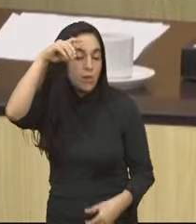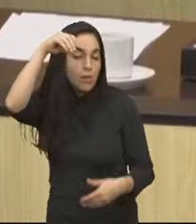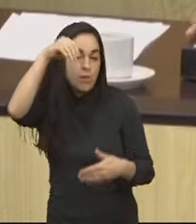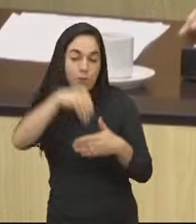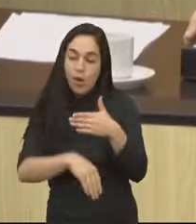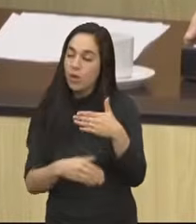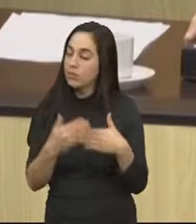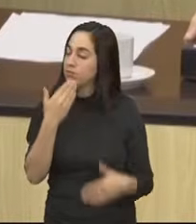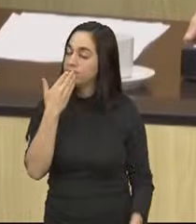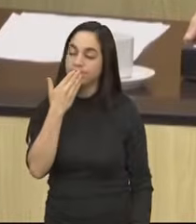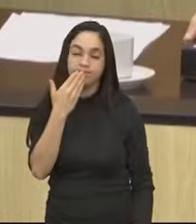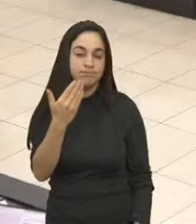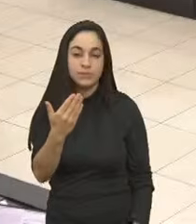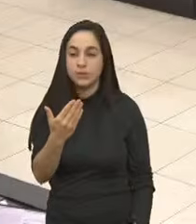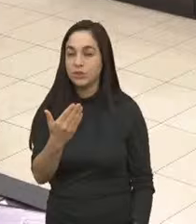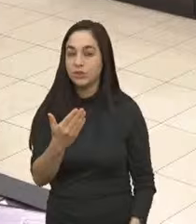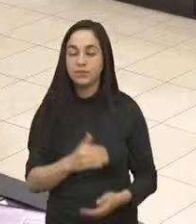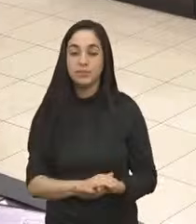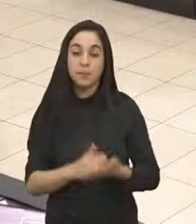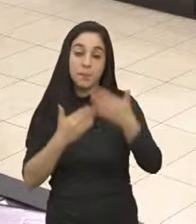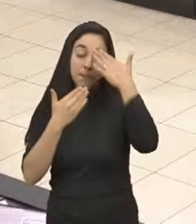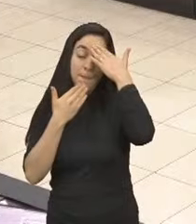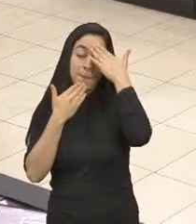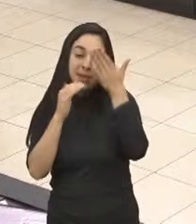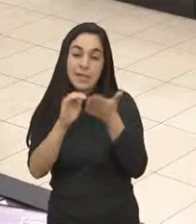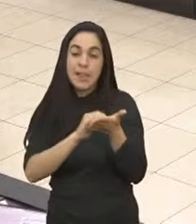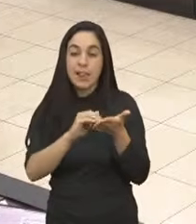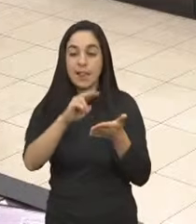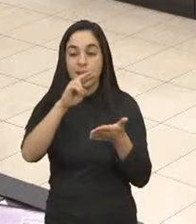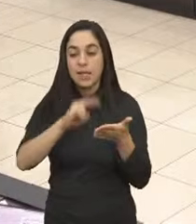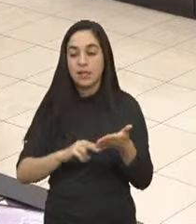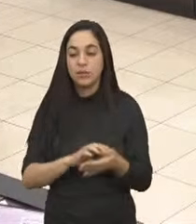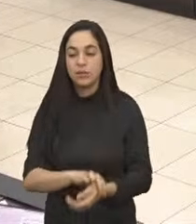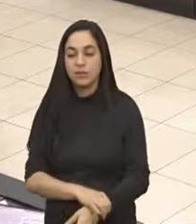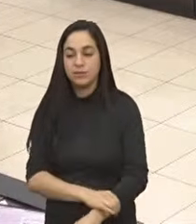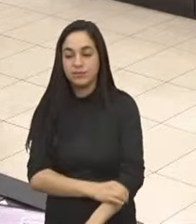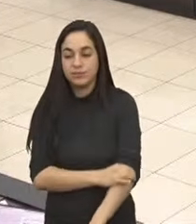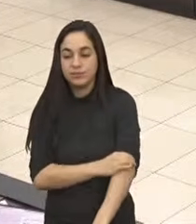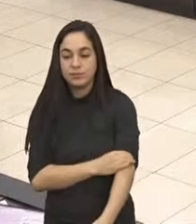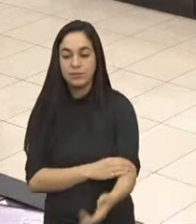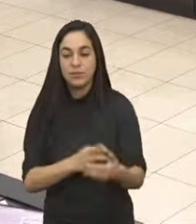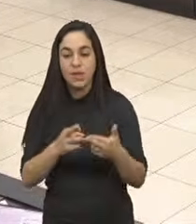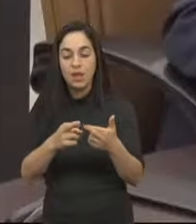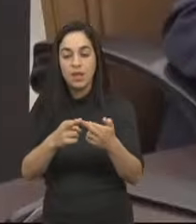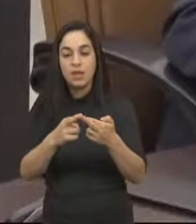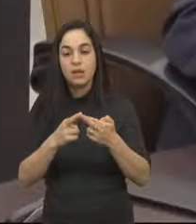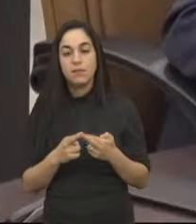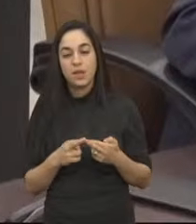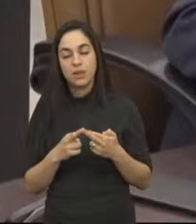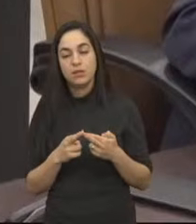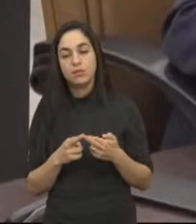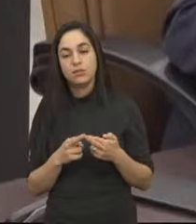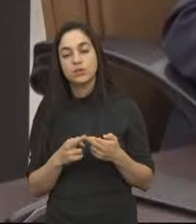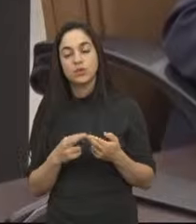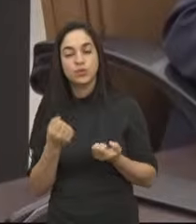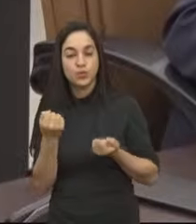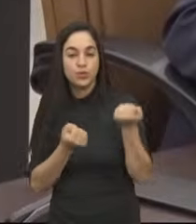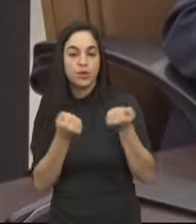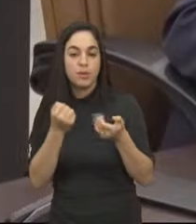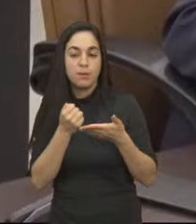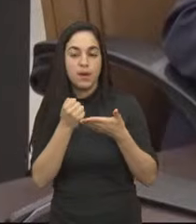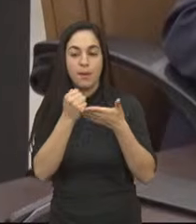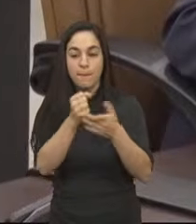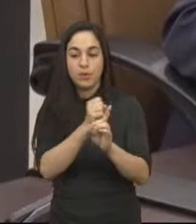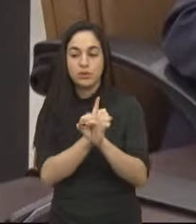votação. Obrigado, secretário, pela leitura. Fizemos o requerimento de um veículo para apoio social. Isso vai ajudar as